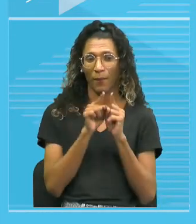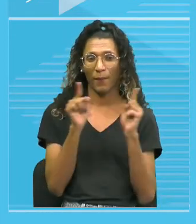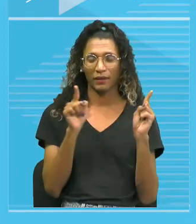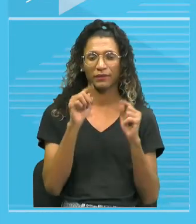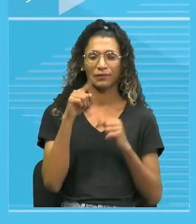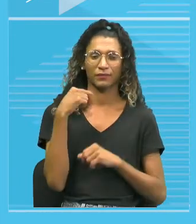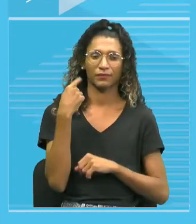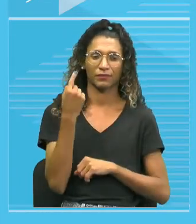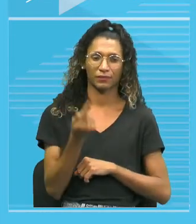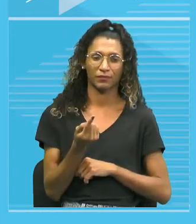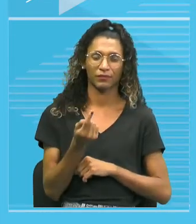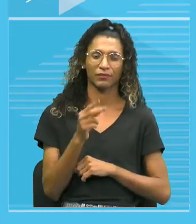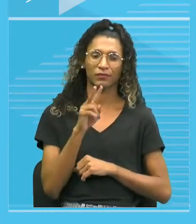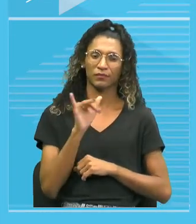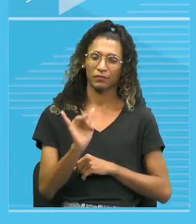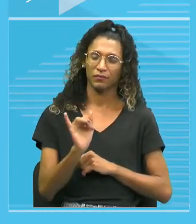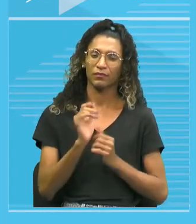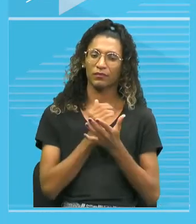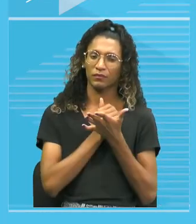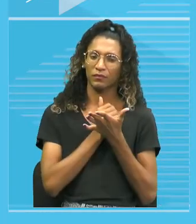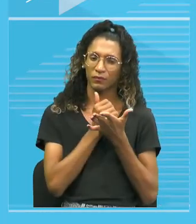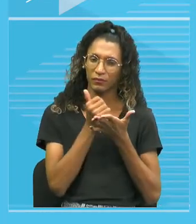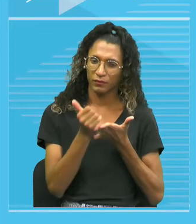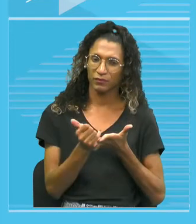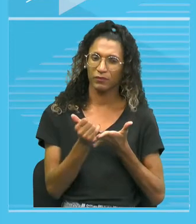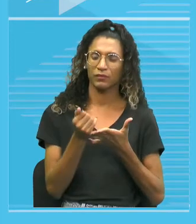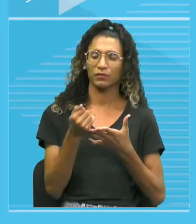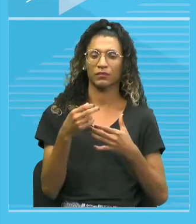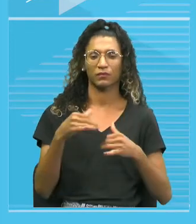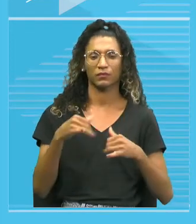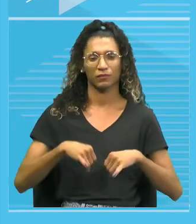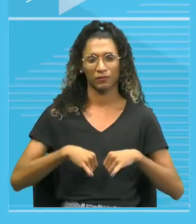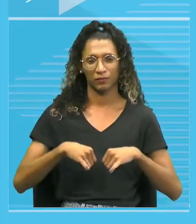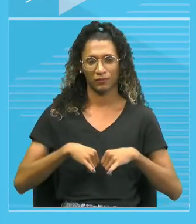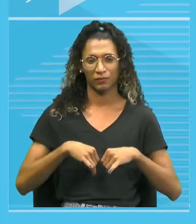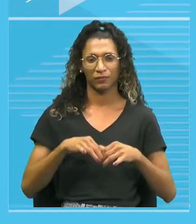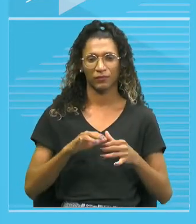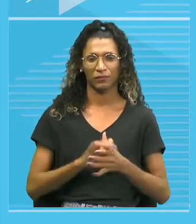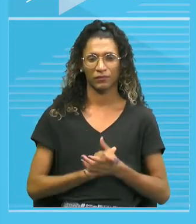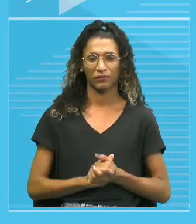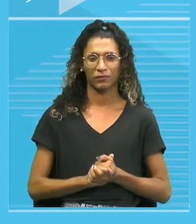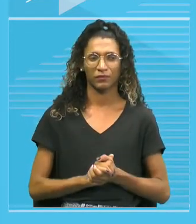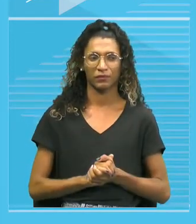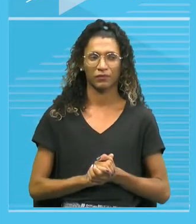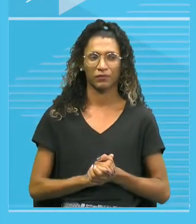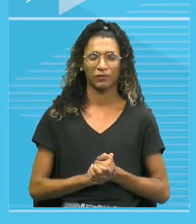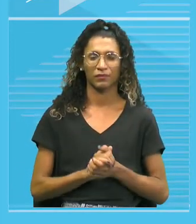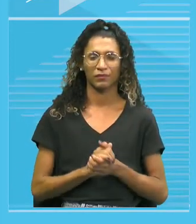frente, ele vai começar a sofrer, e essa é a parte pior. O indivíduo praticamente